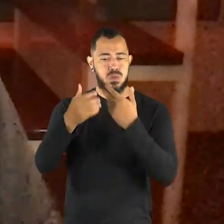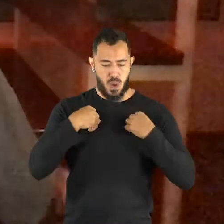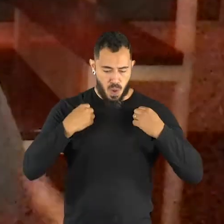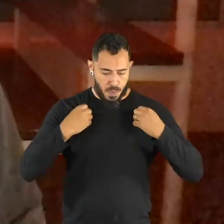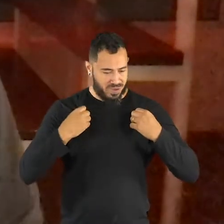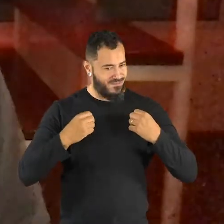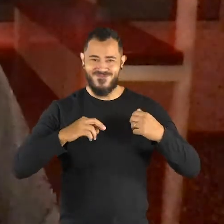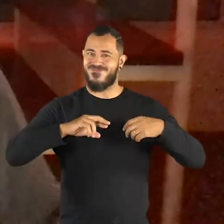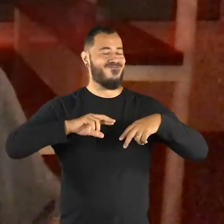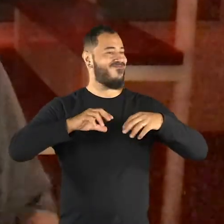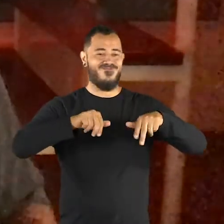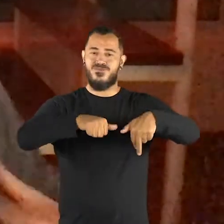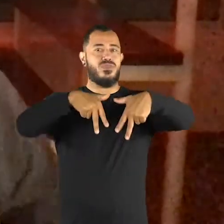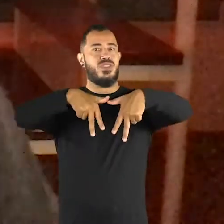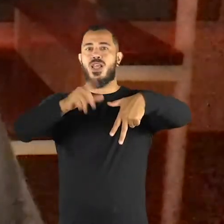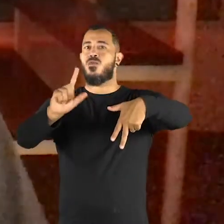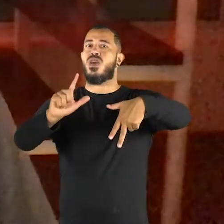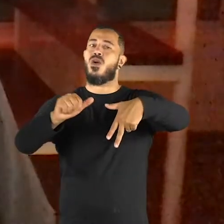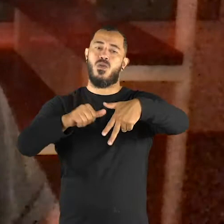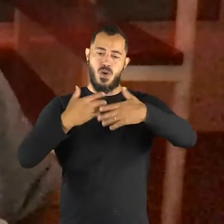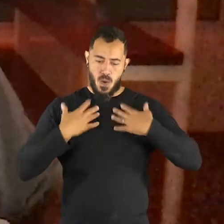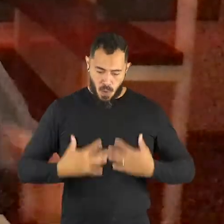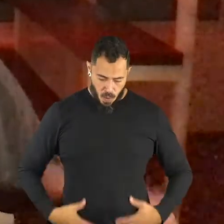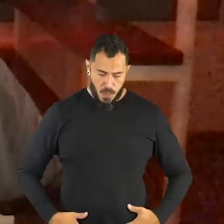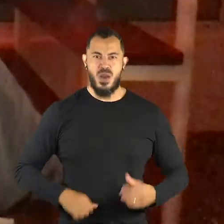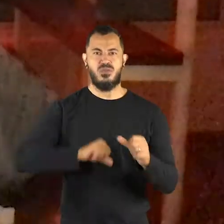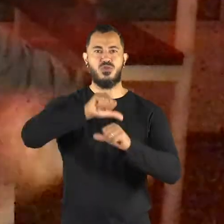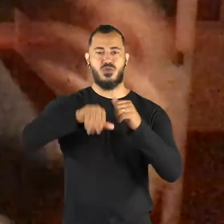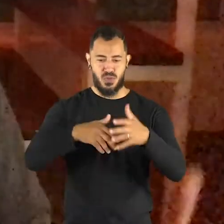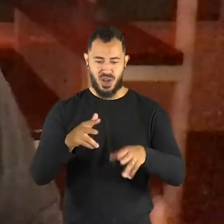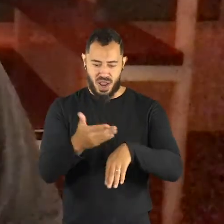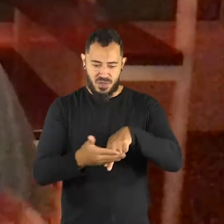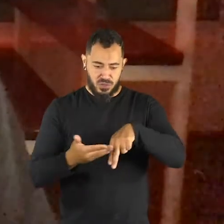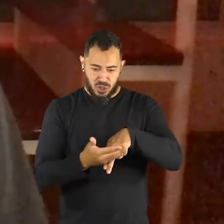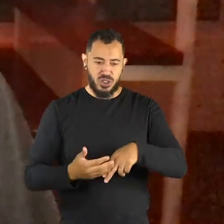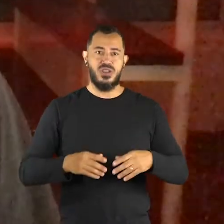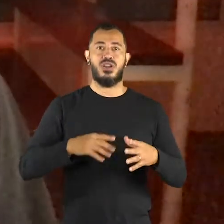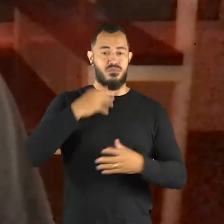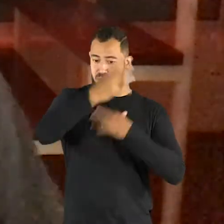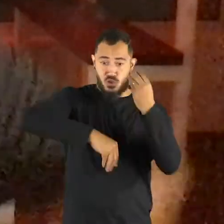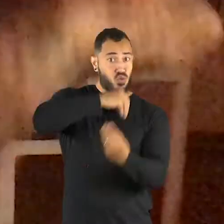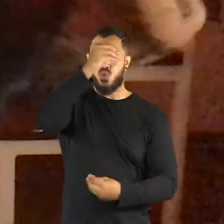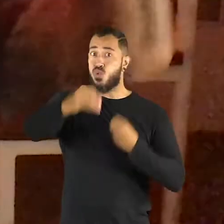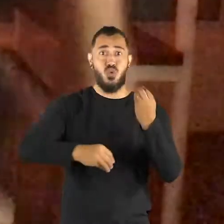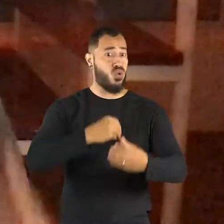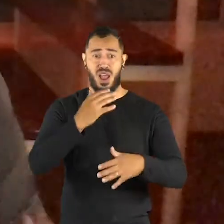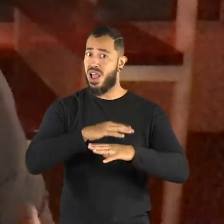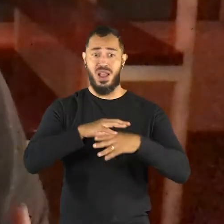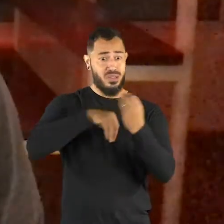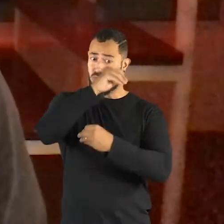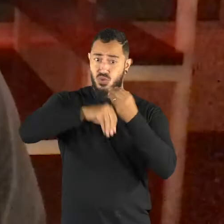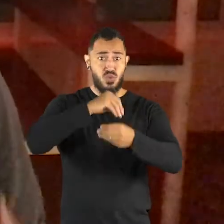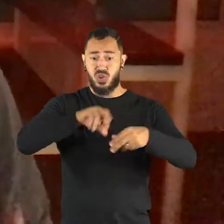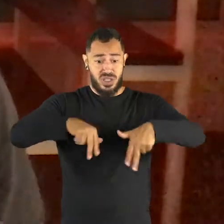gênero, elas misturaram vestidos com calças, então essas pessoas eram todo mundo e também não era ninguém ao mesmo tempo. Elas estavam nus